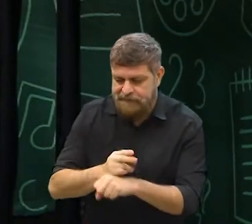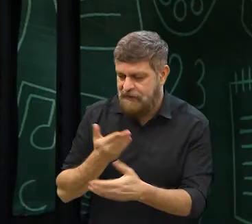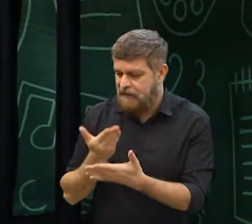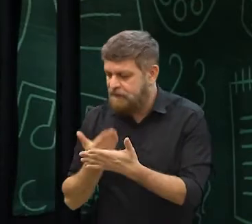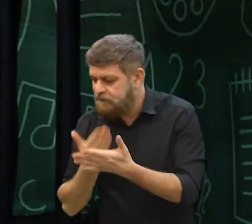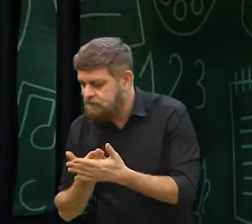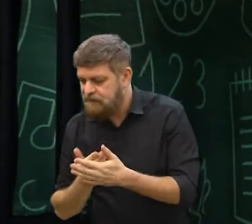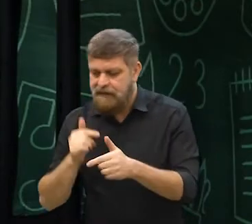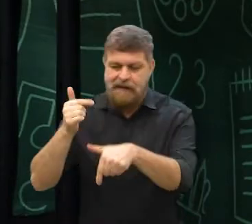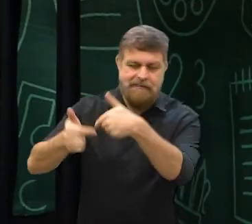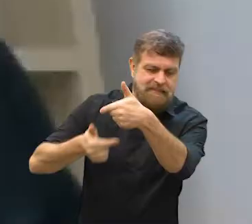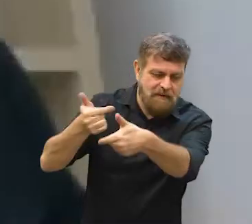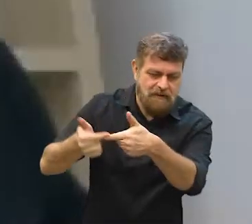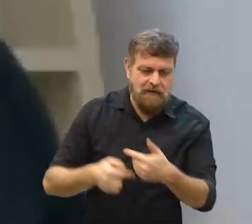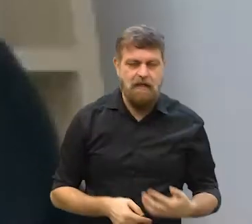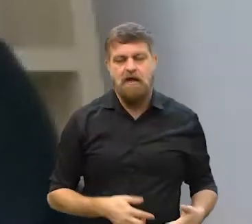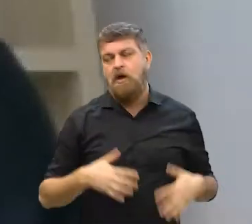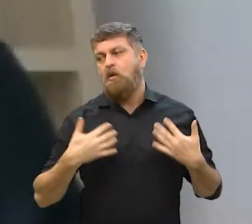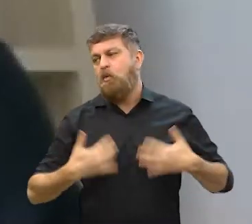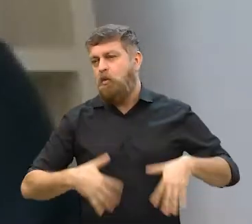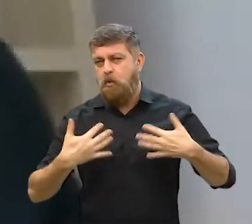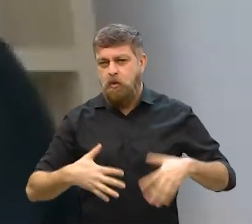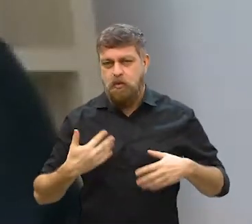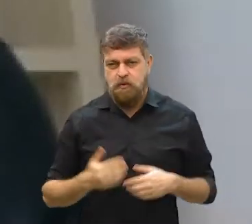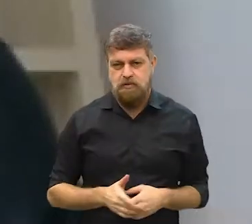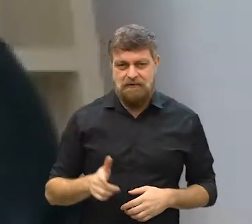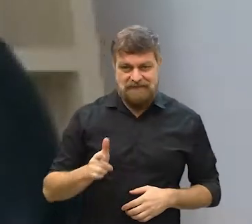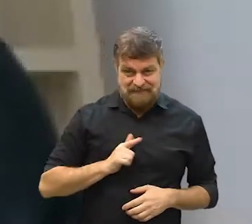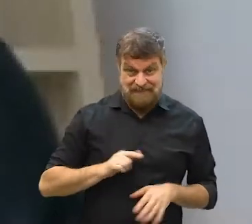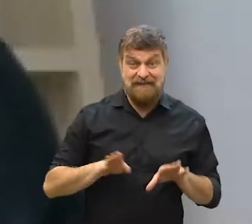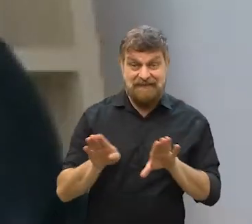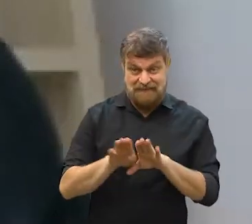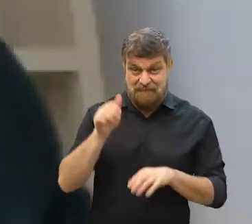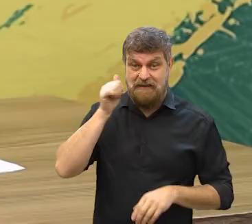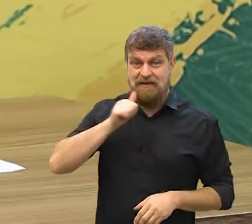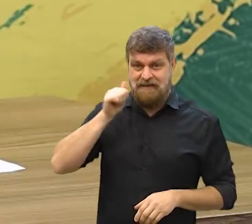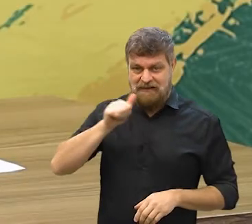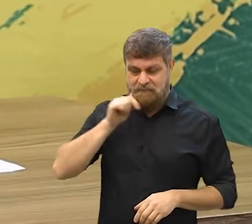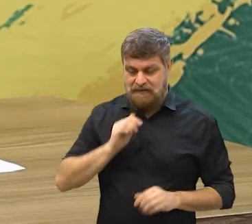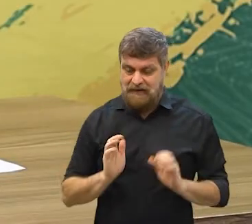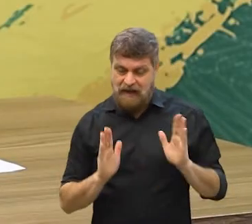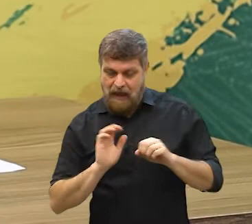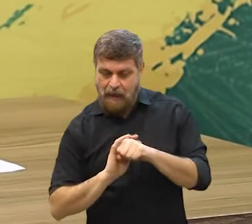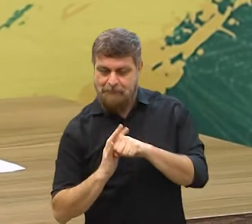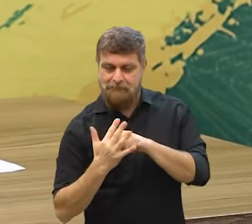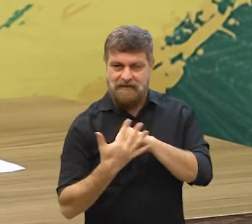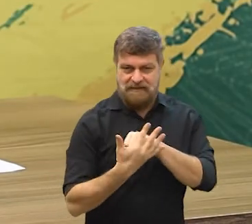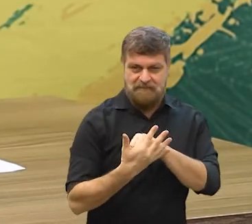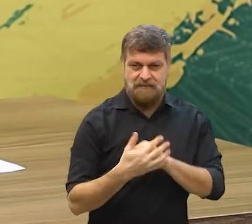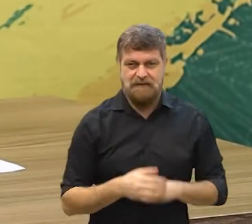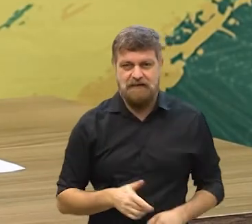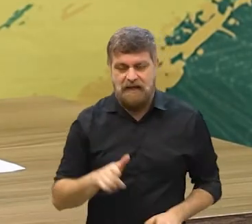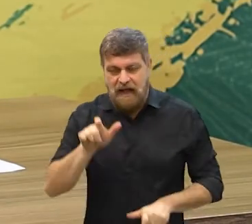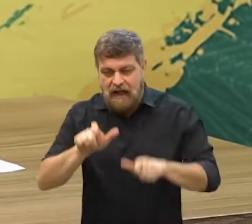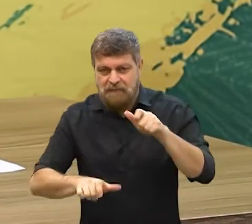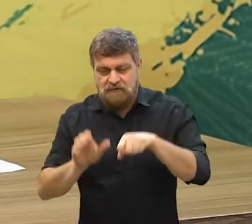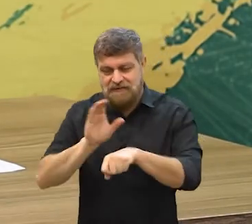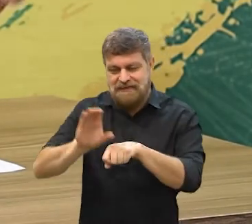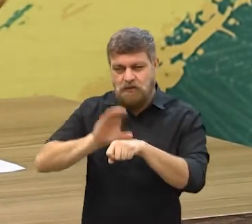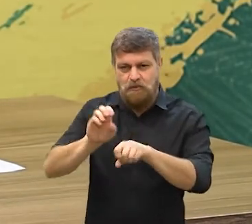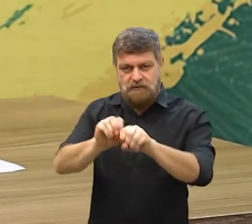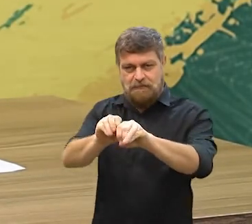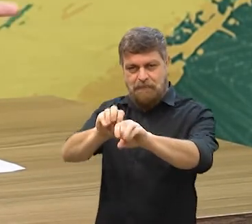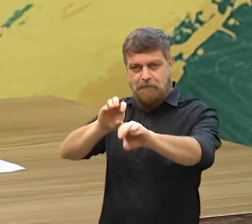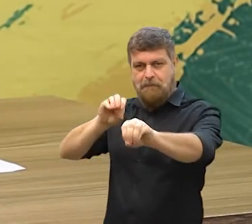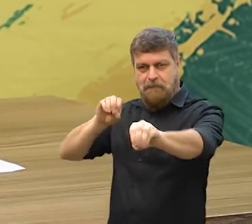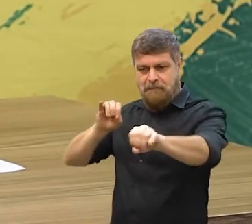estudar, trabalhar fora. Então, quer dizer, tem esse lado também, né, Adriana? A pandemia, muita gente fazendo curso à